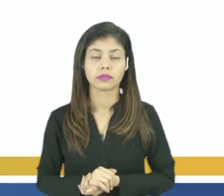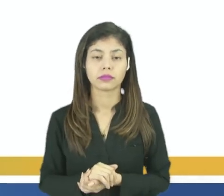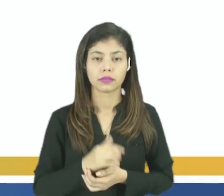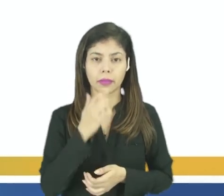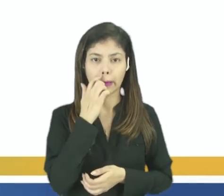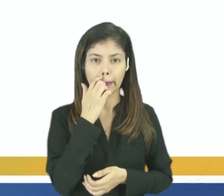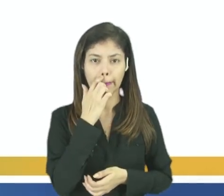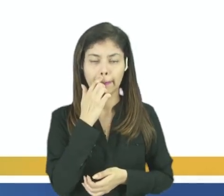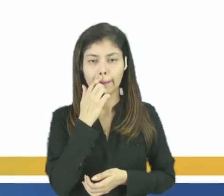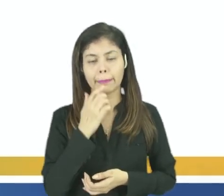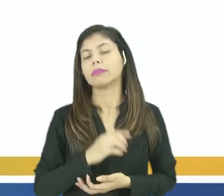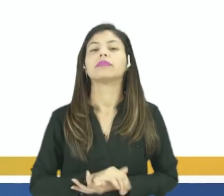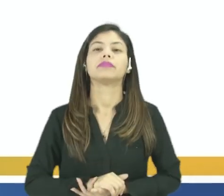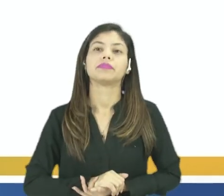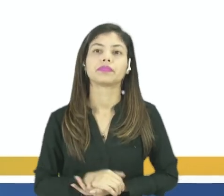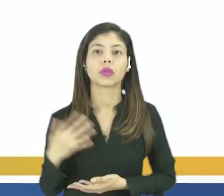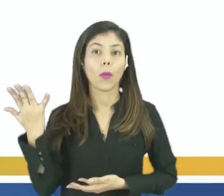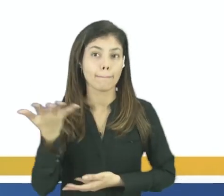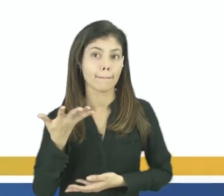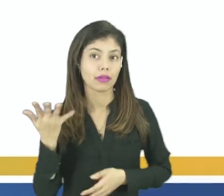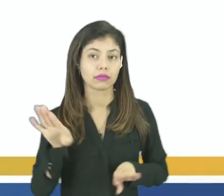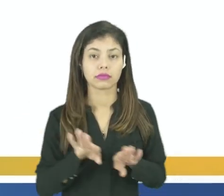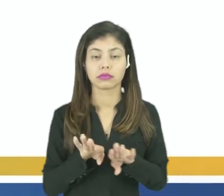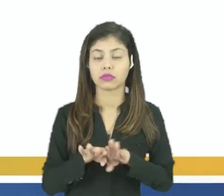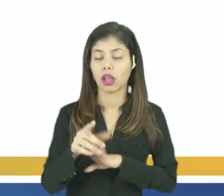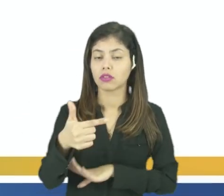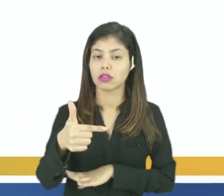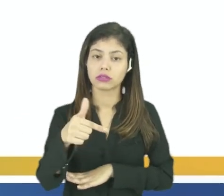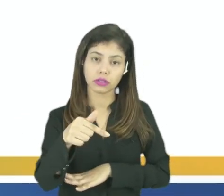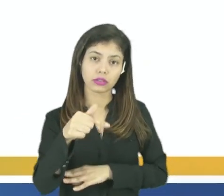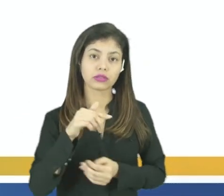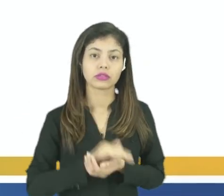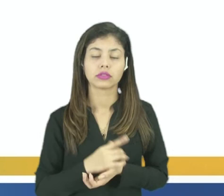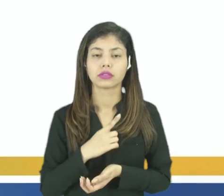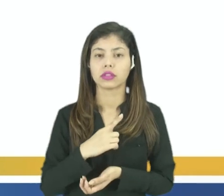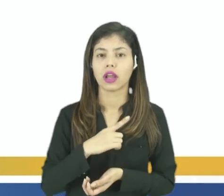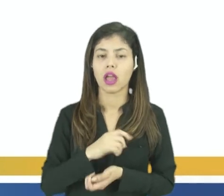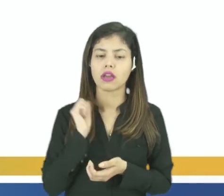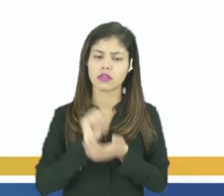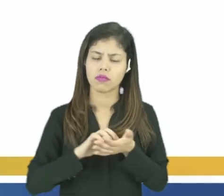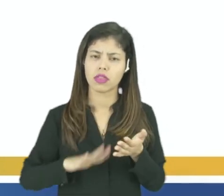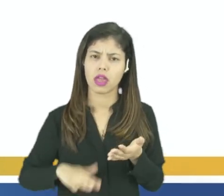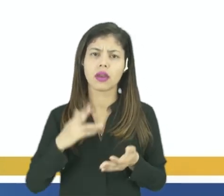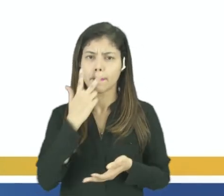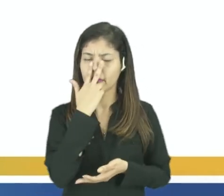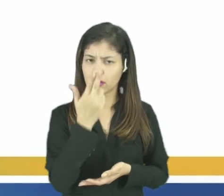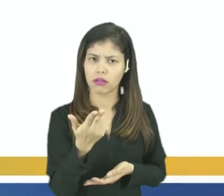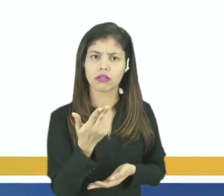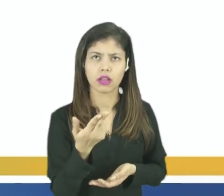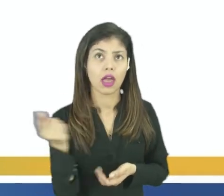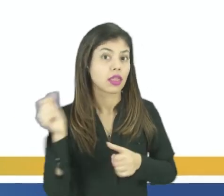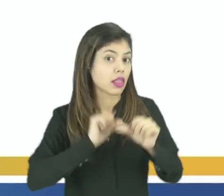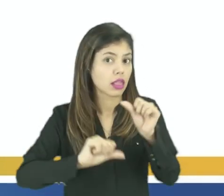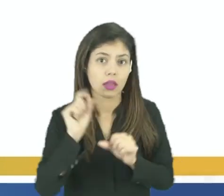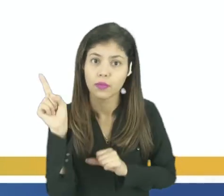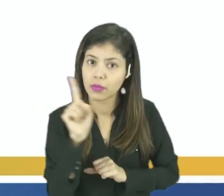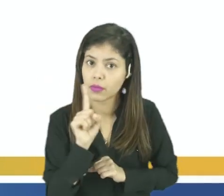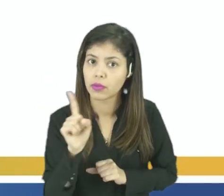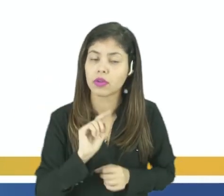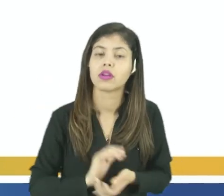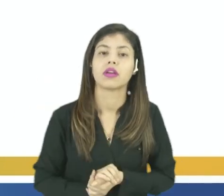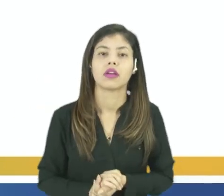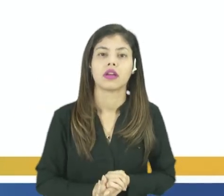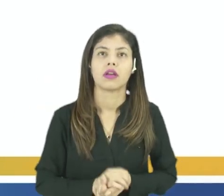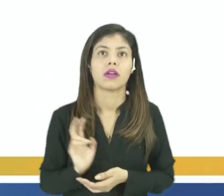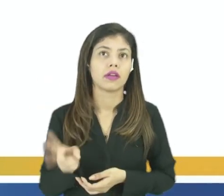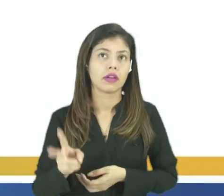questão. Com base na figura, que é essa daqui, né? Vou pular isso aqui, tá, pessoal? Para a gente ganhar tempo. Então, com base na figura, ao